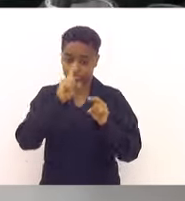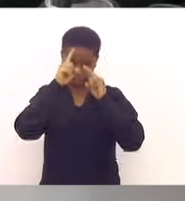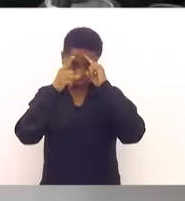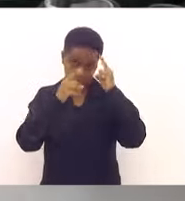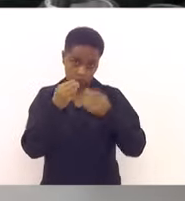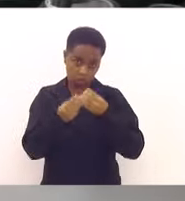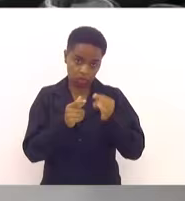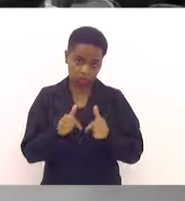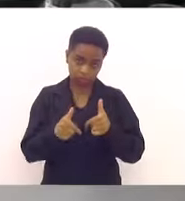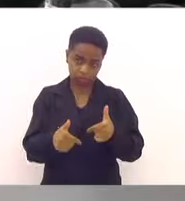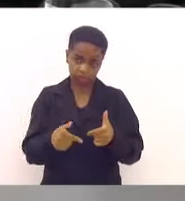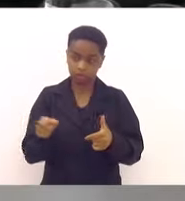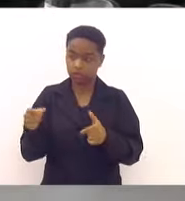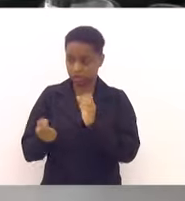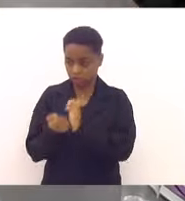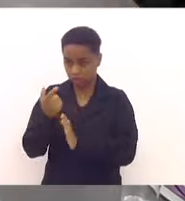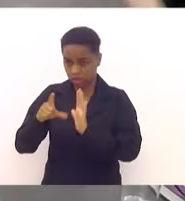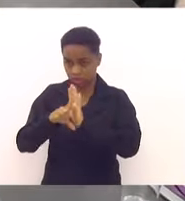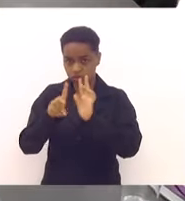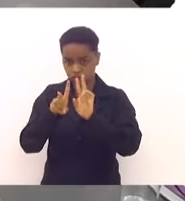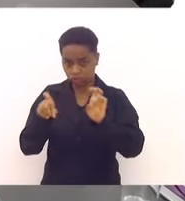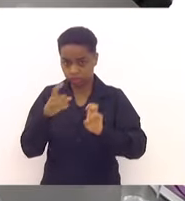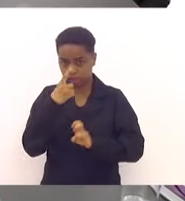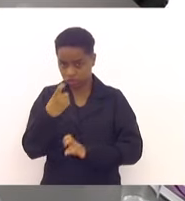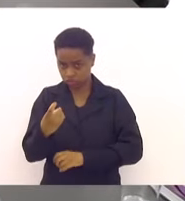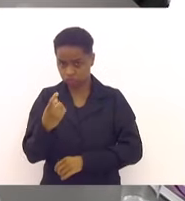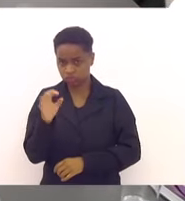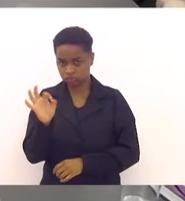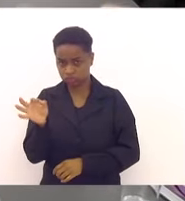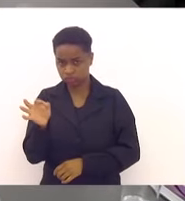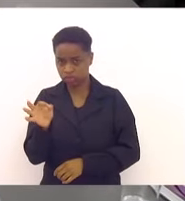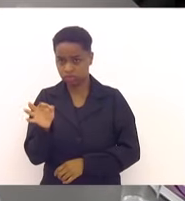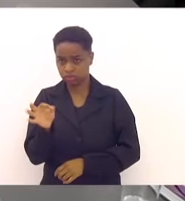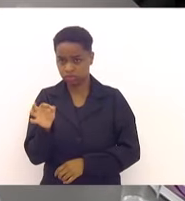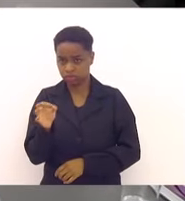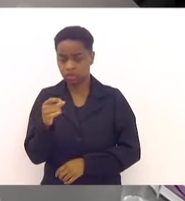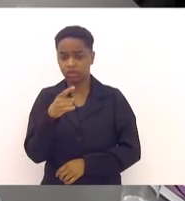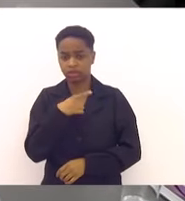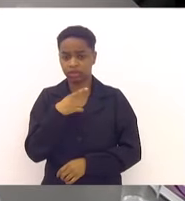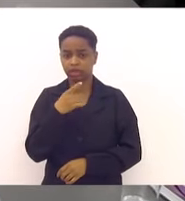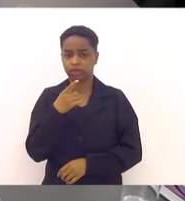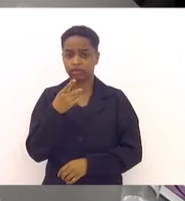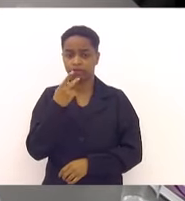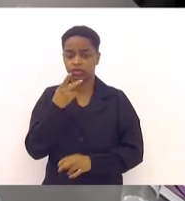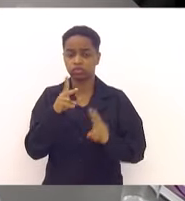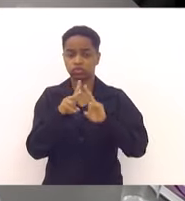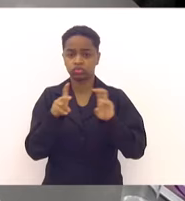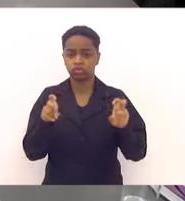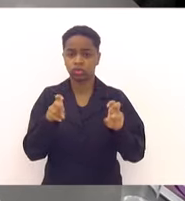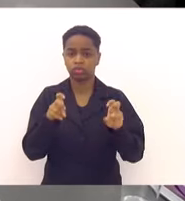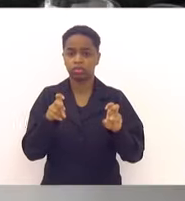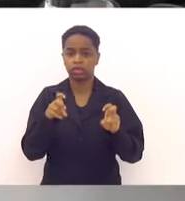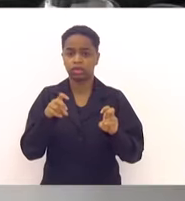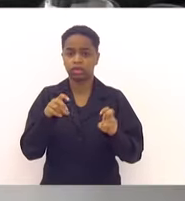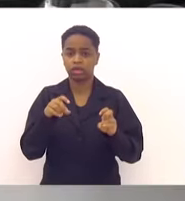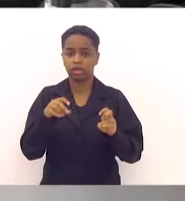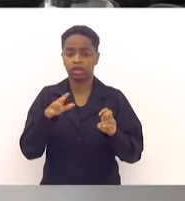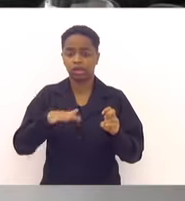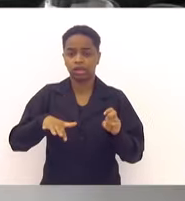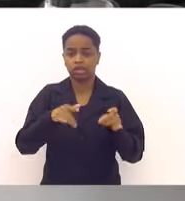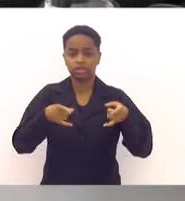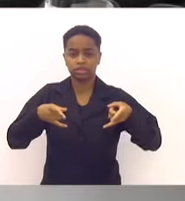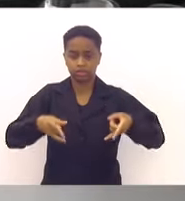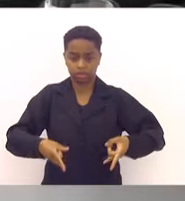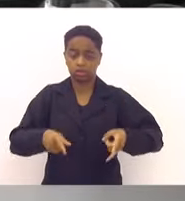Você legislou sobre o lixo. No caso, tem uma lei, e tem uma lei de minha autoria sobre necrochorume em relação a sepultamentos, cemitérios. Também